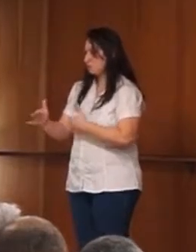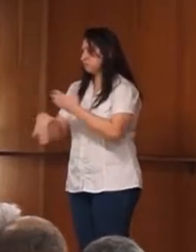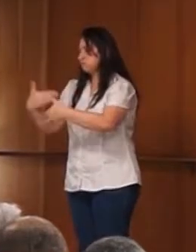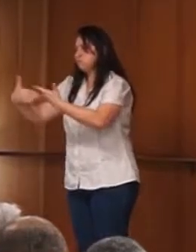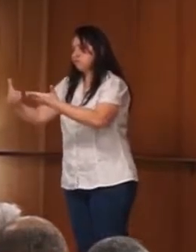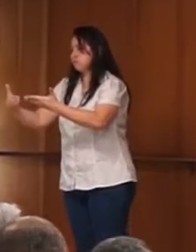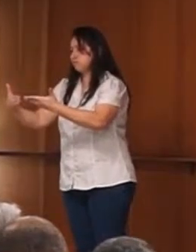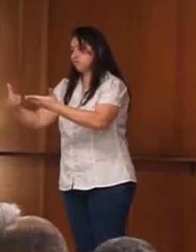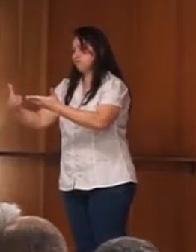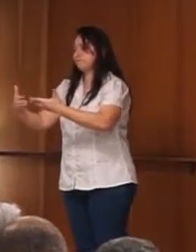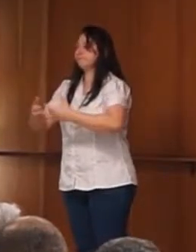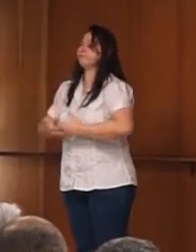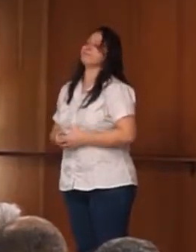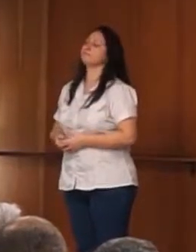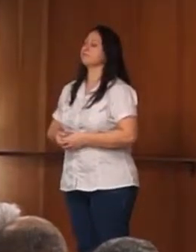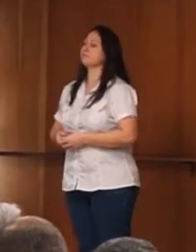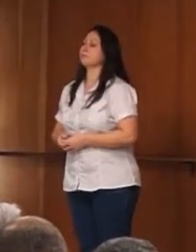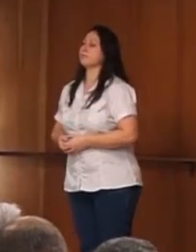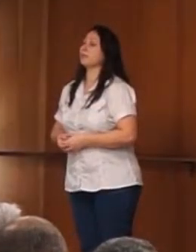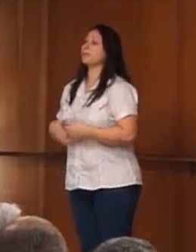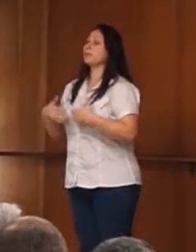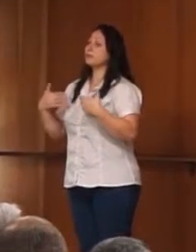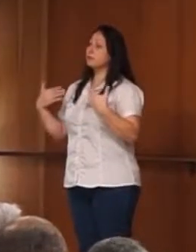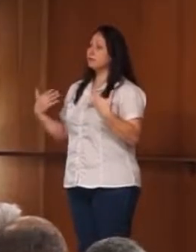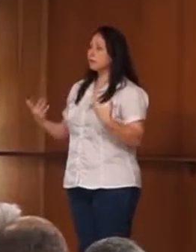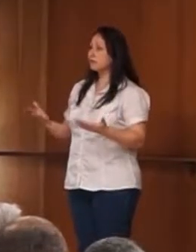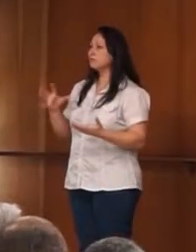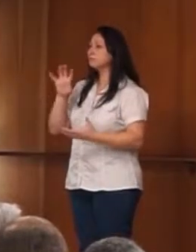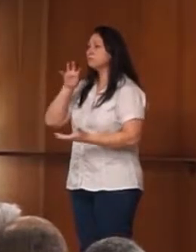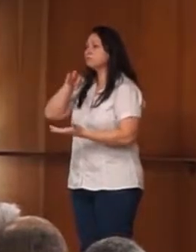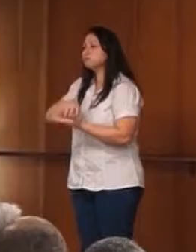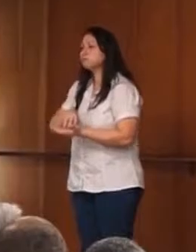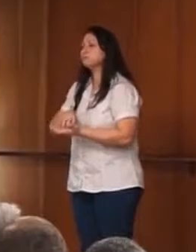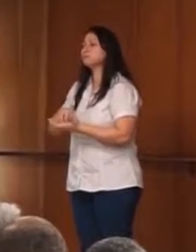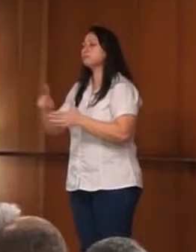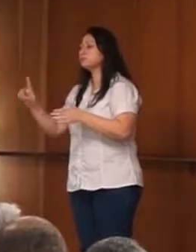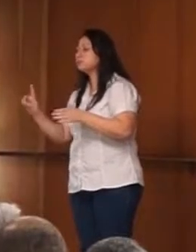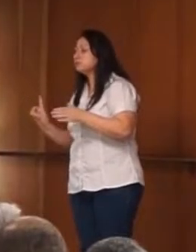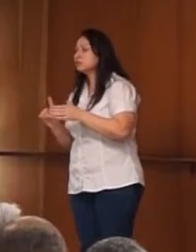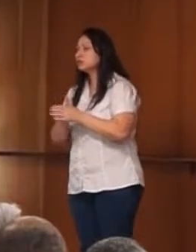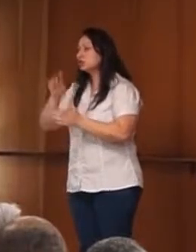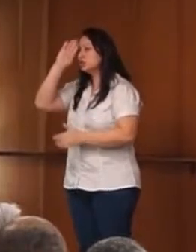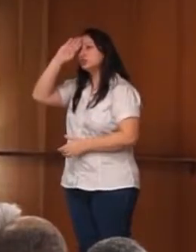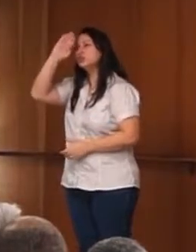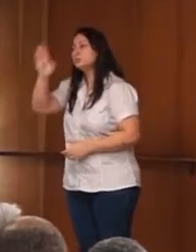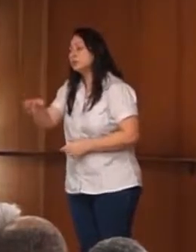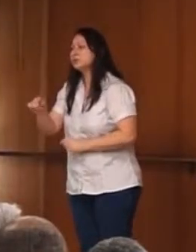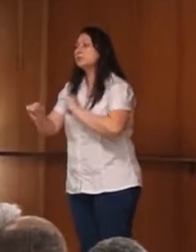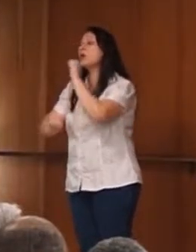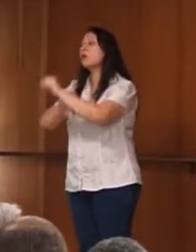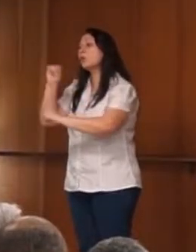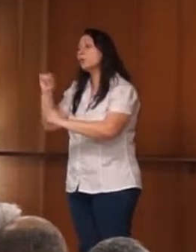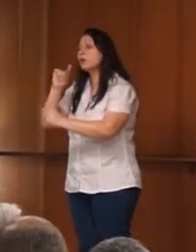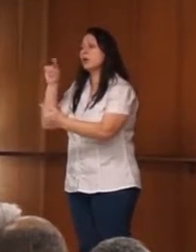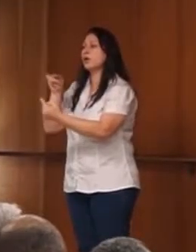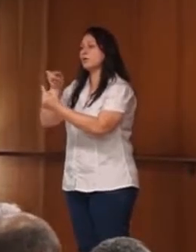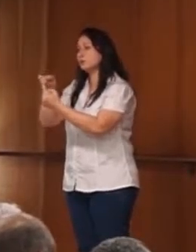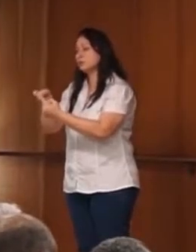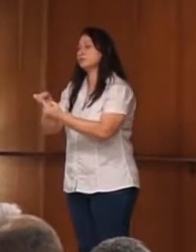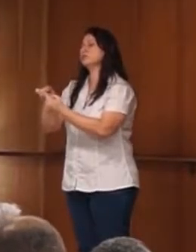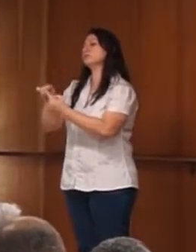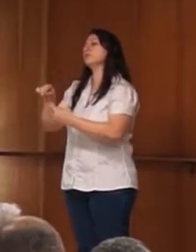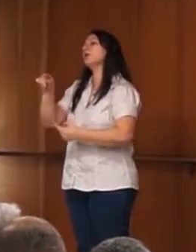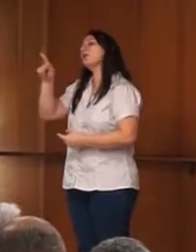Federal Fluminense. E foi implementado diretamente pela Pró-Reitoria de Graduação e tivemos muito